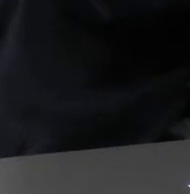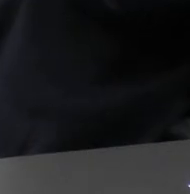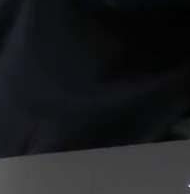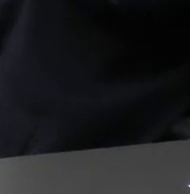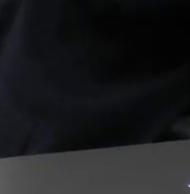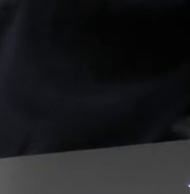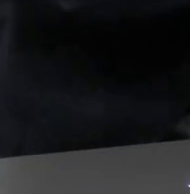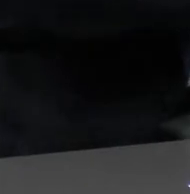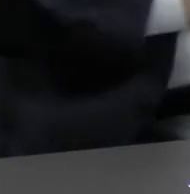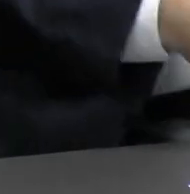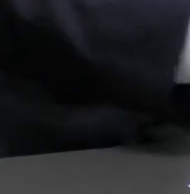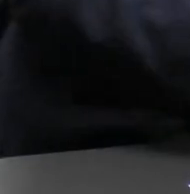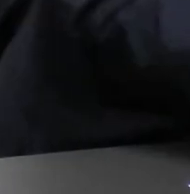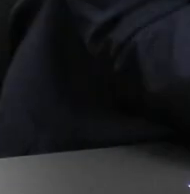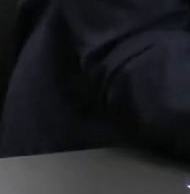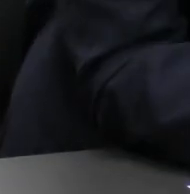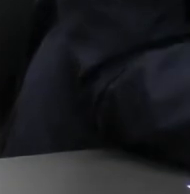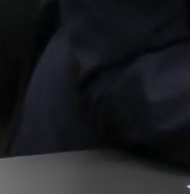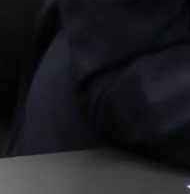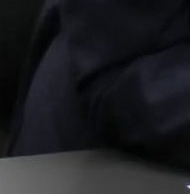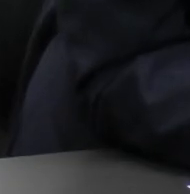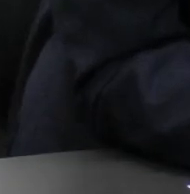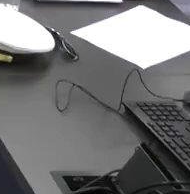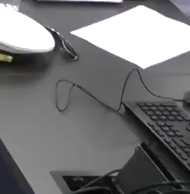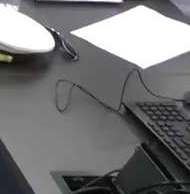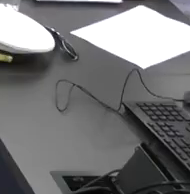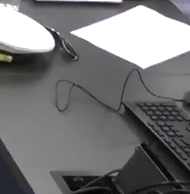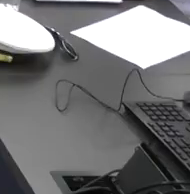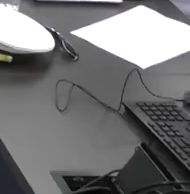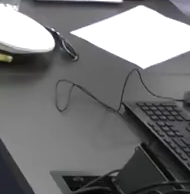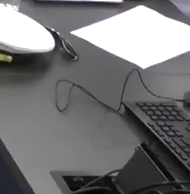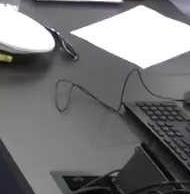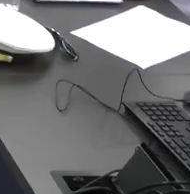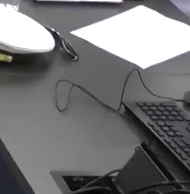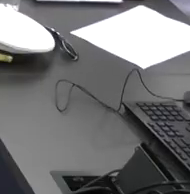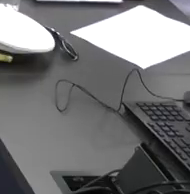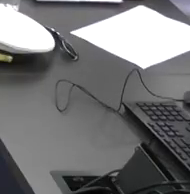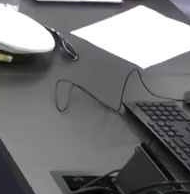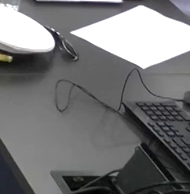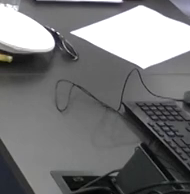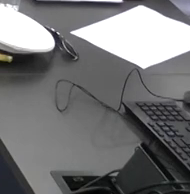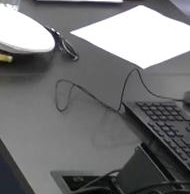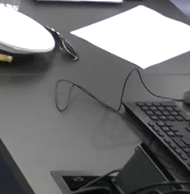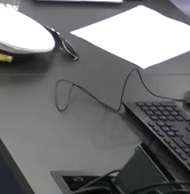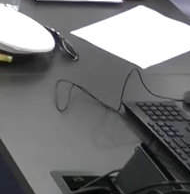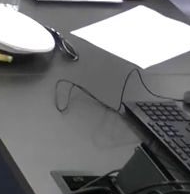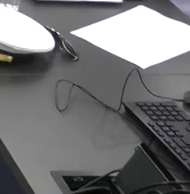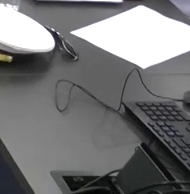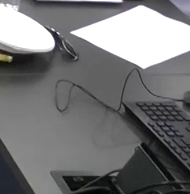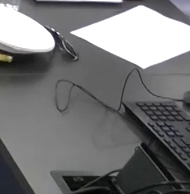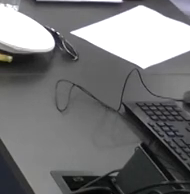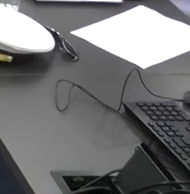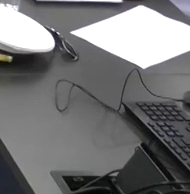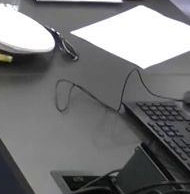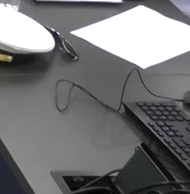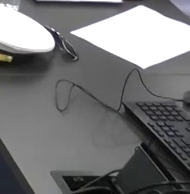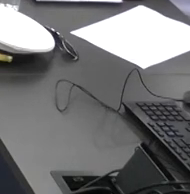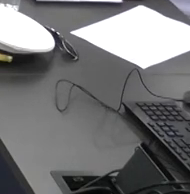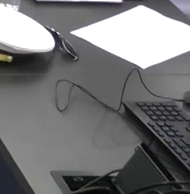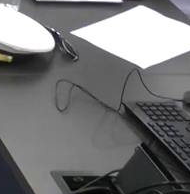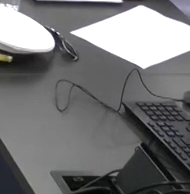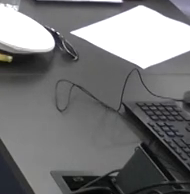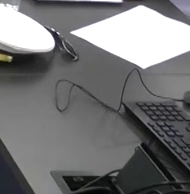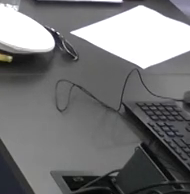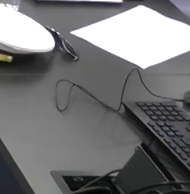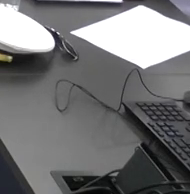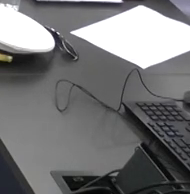de paraísos fiscais? Então, o que o senhor está mencionando, que a doutrina chama de os registros abertos ou